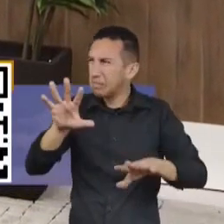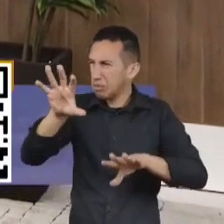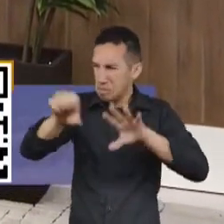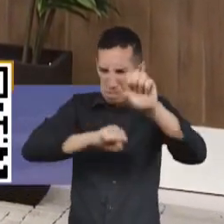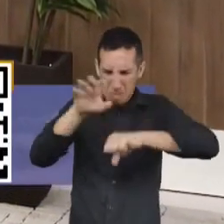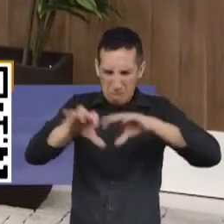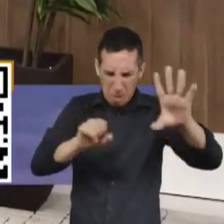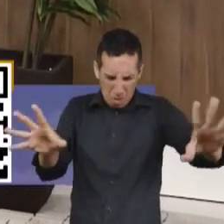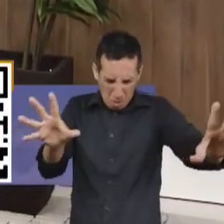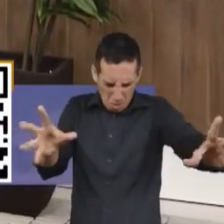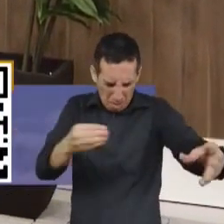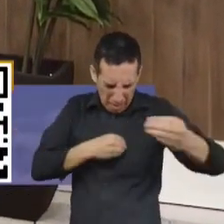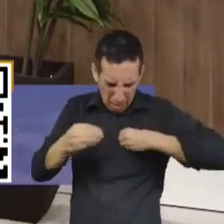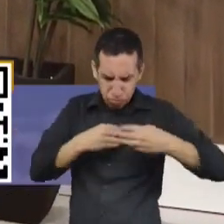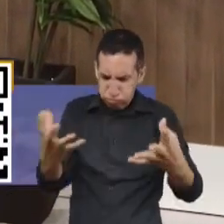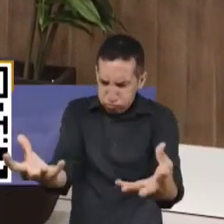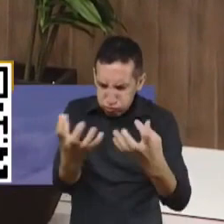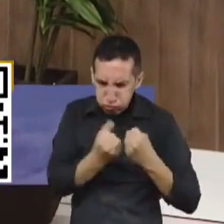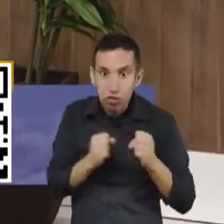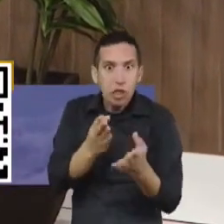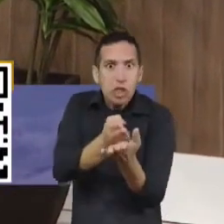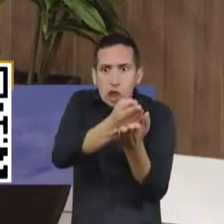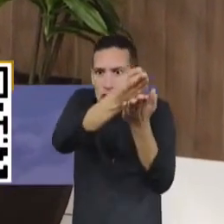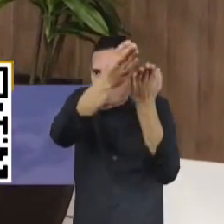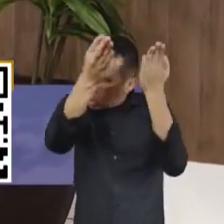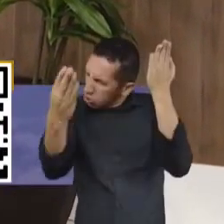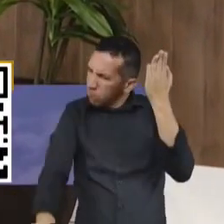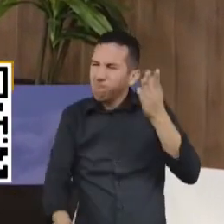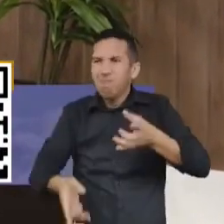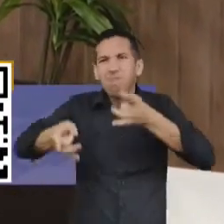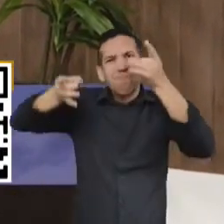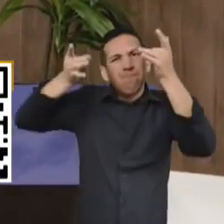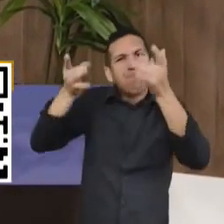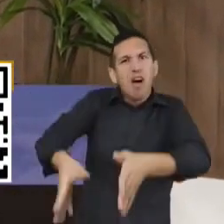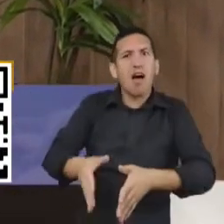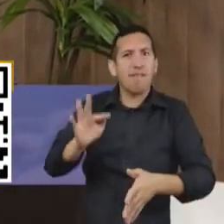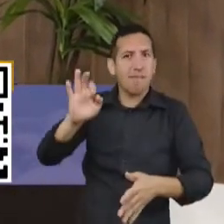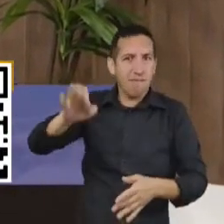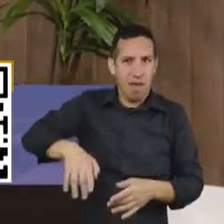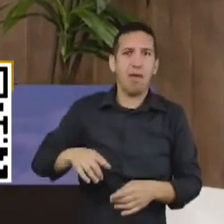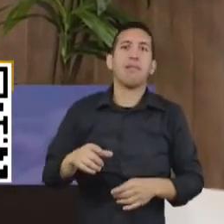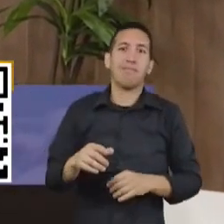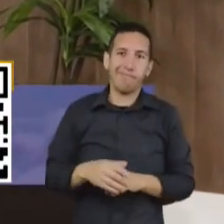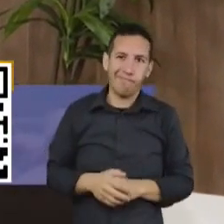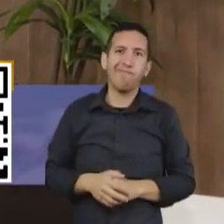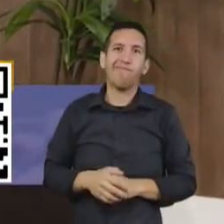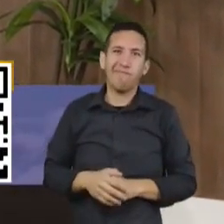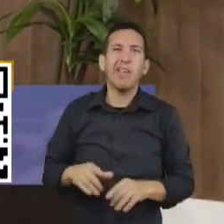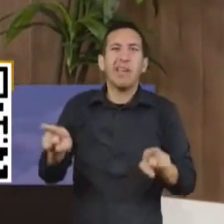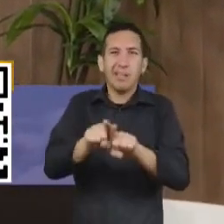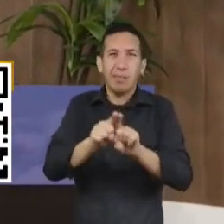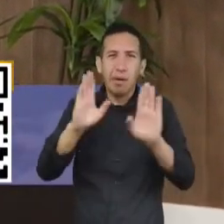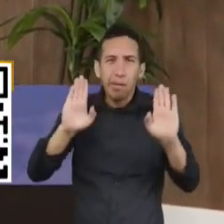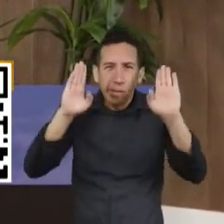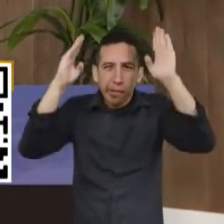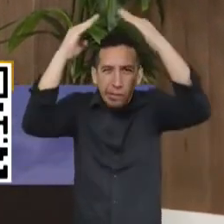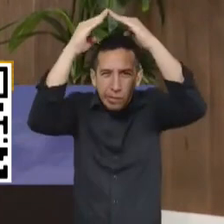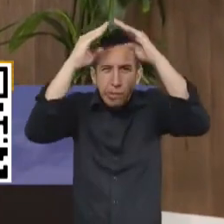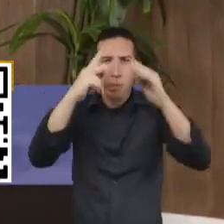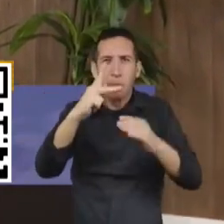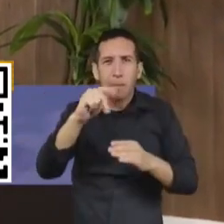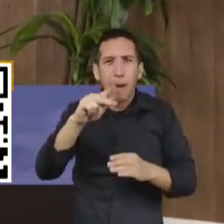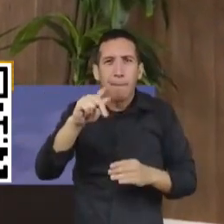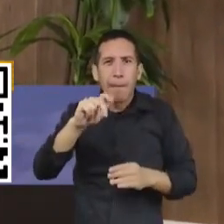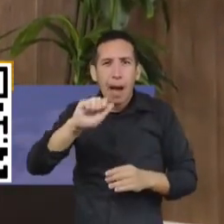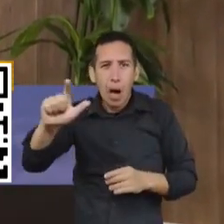da apostasia total que está relacionado a Esmirna lá das sete igrejas e que tem que ver com a supremacia papal com o